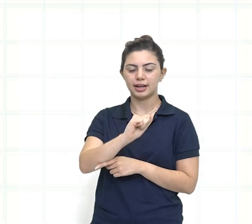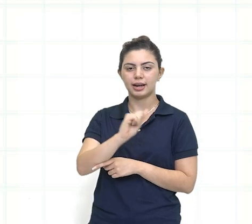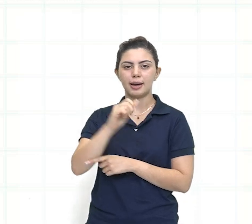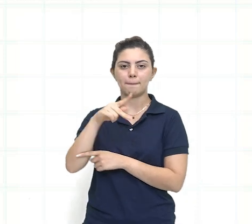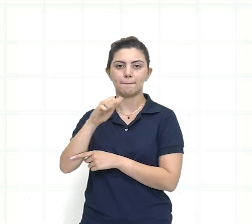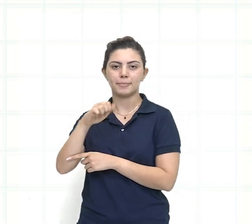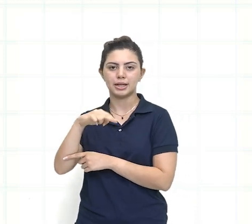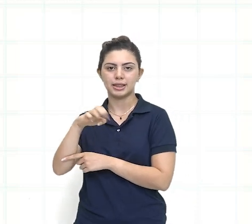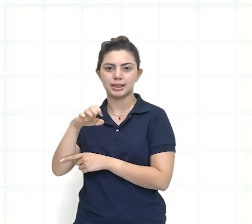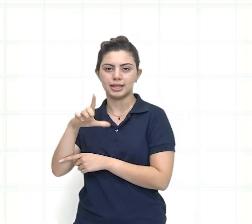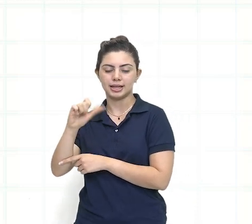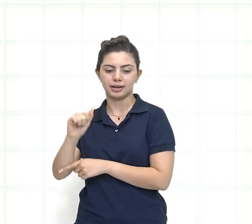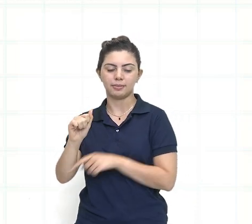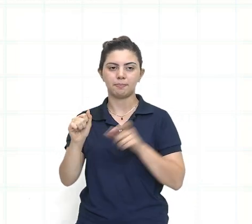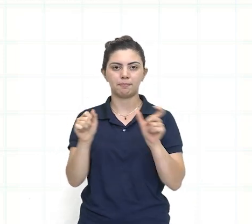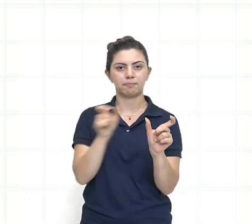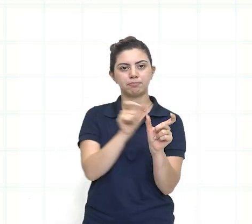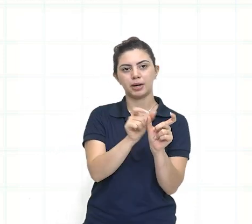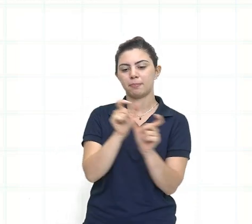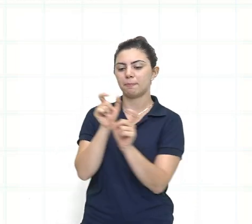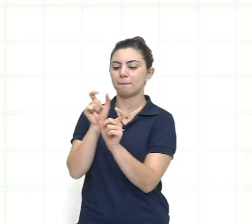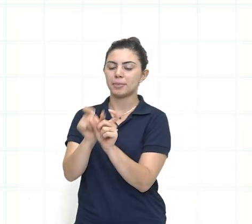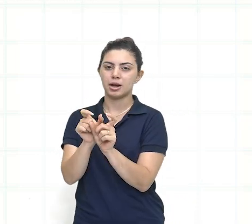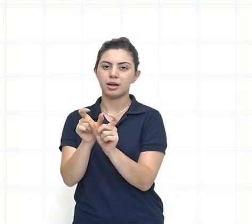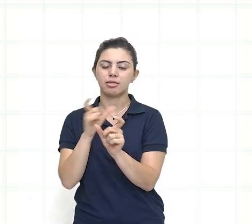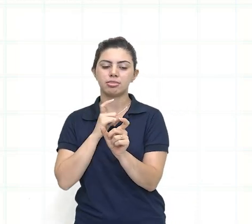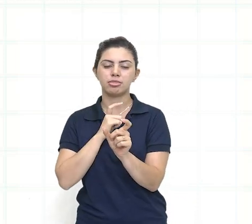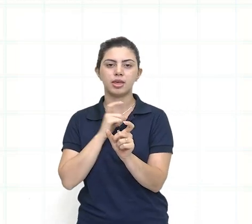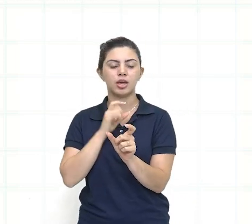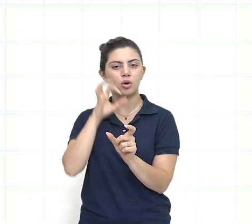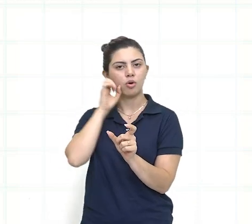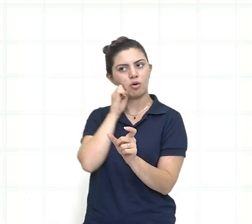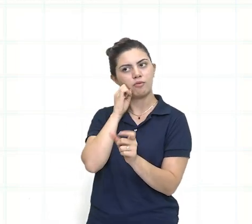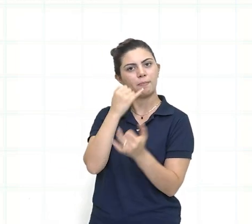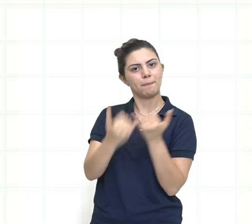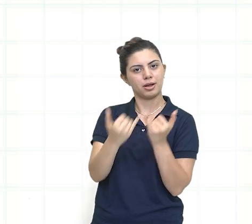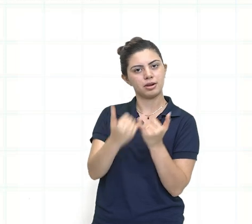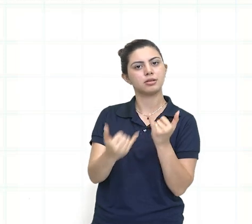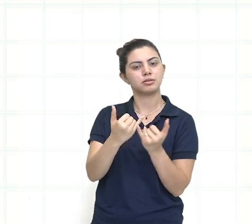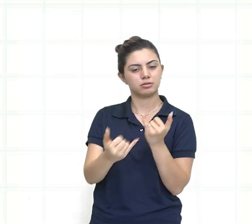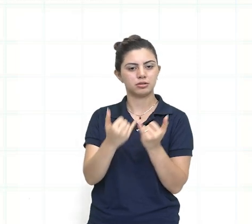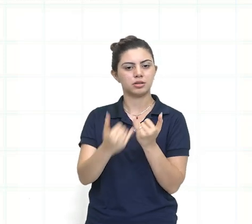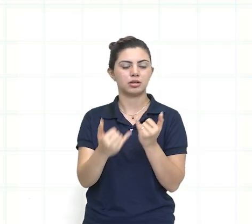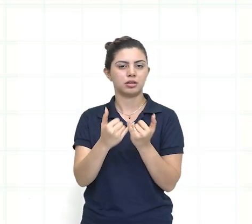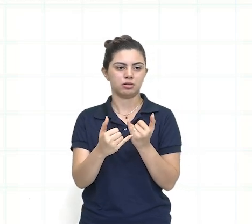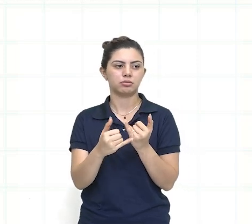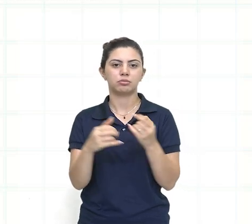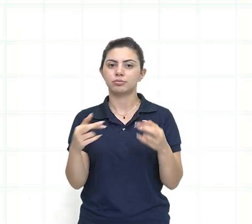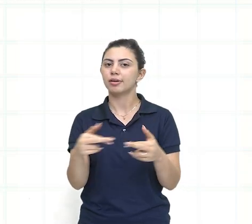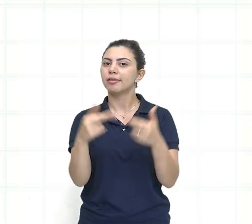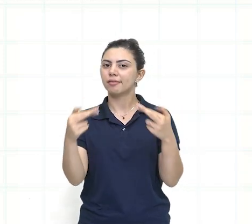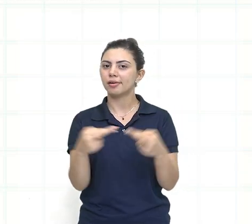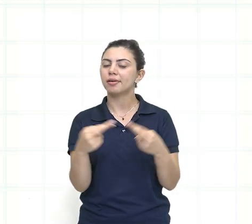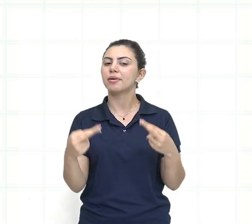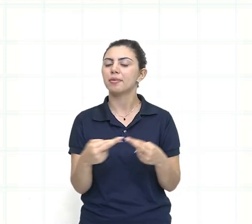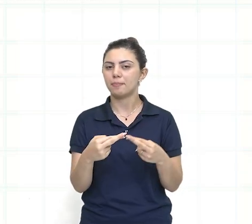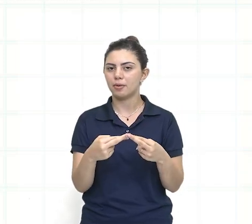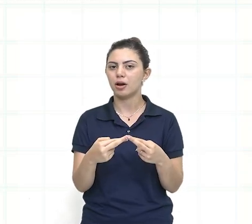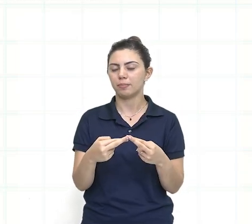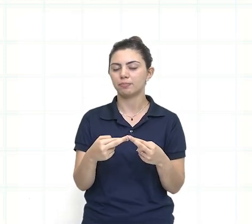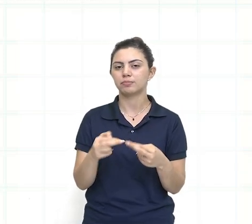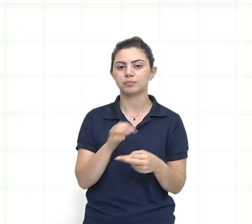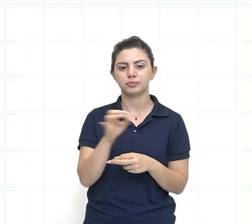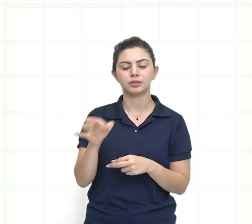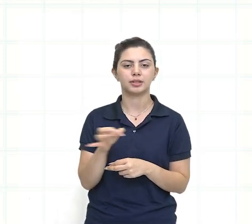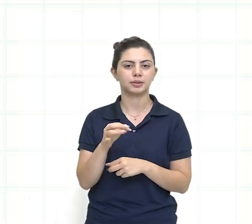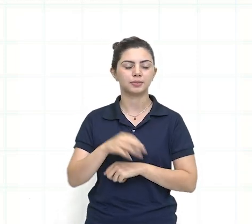né? Apesar de nós termos palavras diferentes, com significado diferentes, mas o sentido aí, o sentido e o